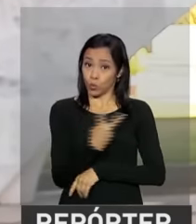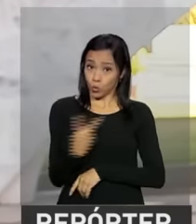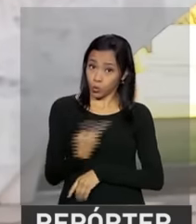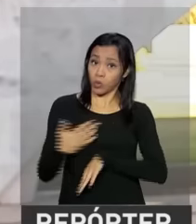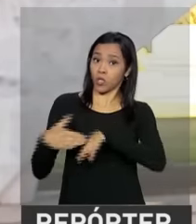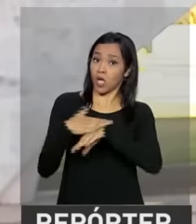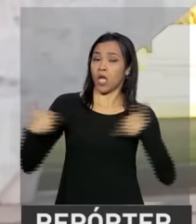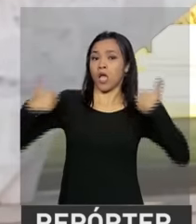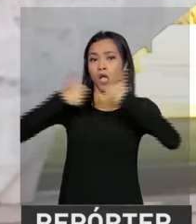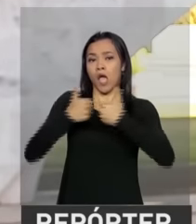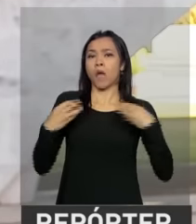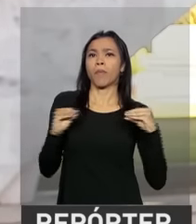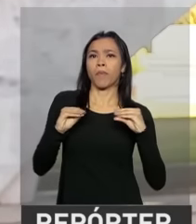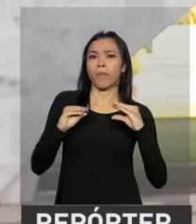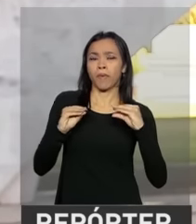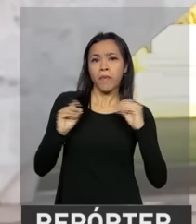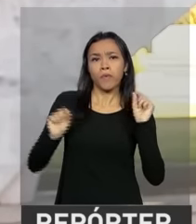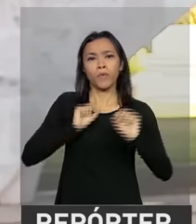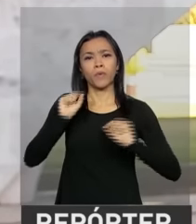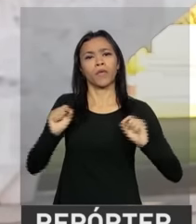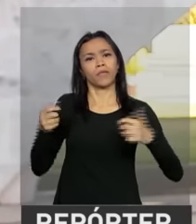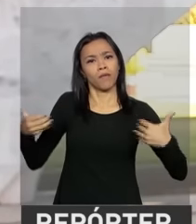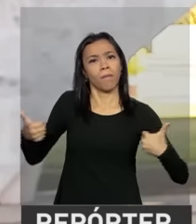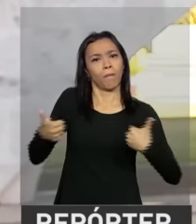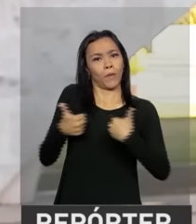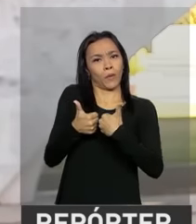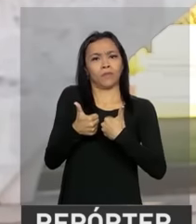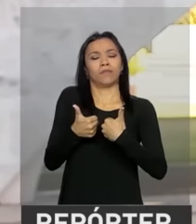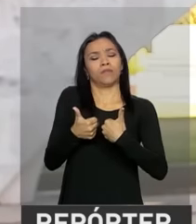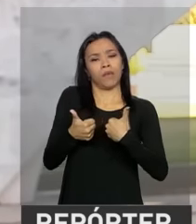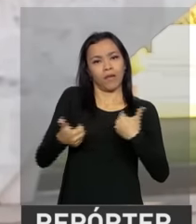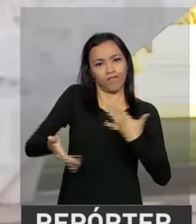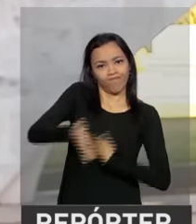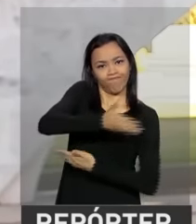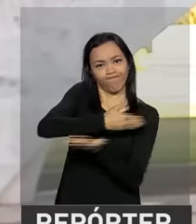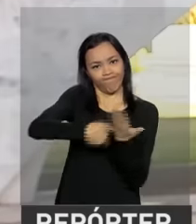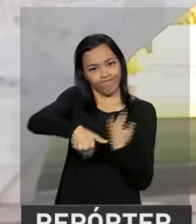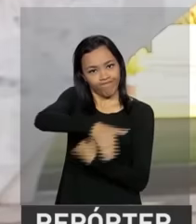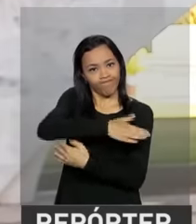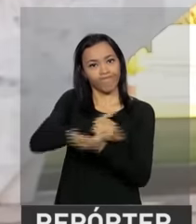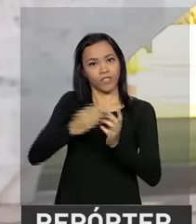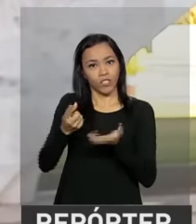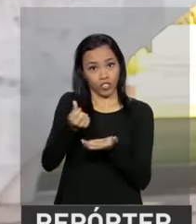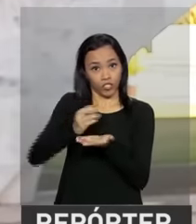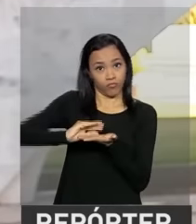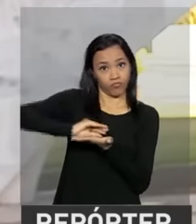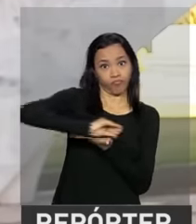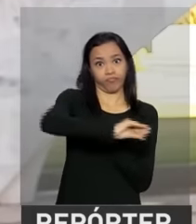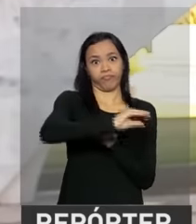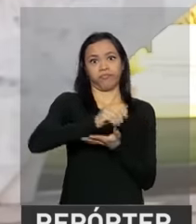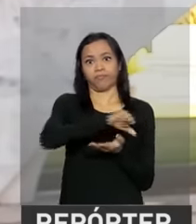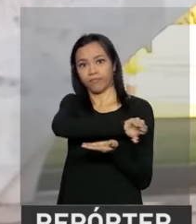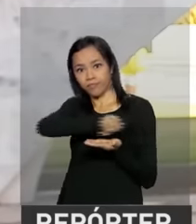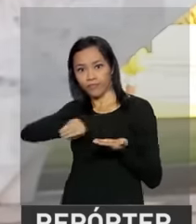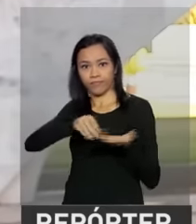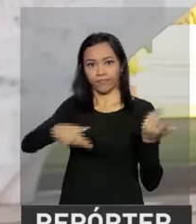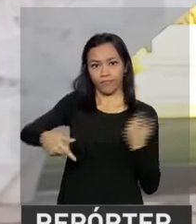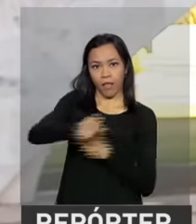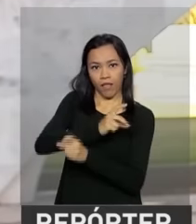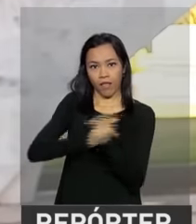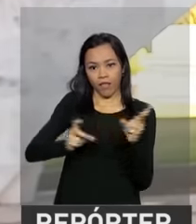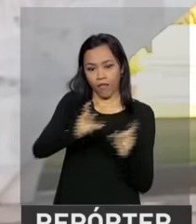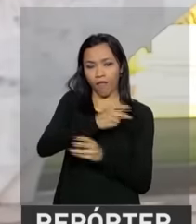necessidade de estreitar as relações bilaterais sobretudo por causa né do potencial de investimentos e de comércio entre os dois